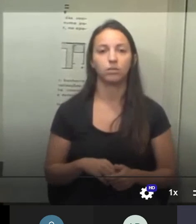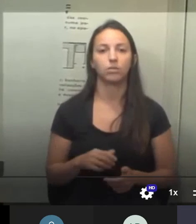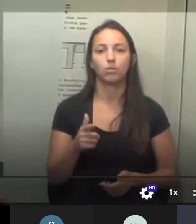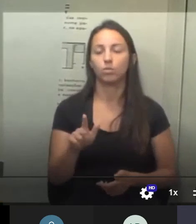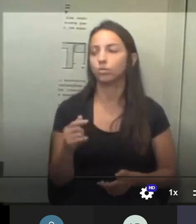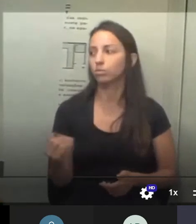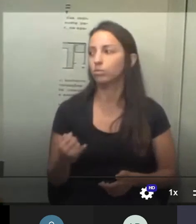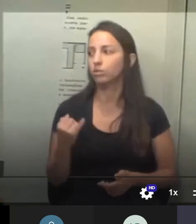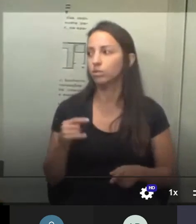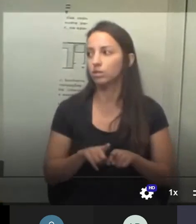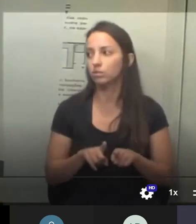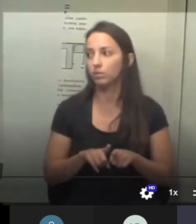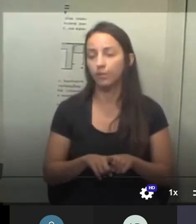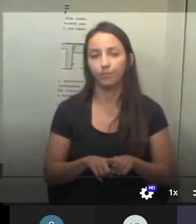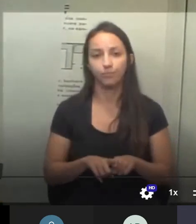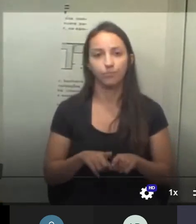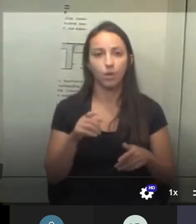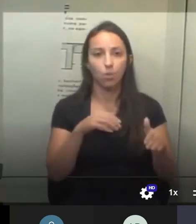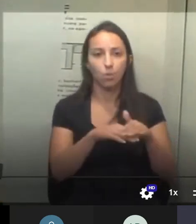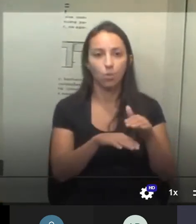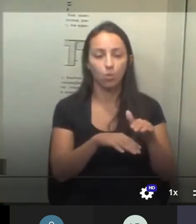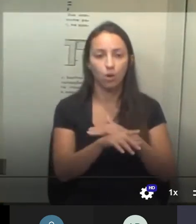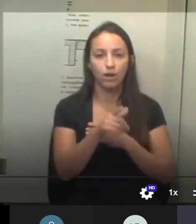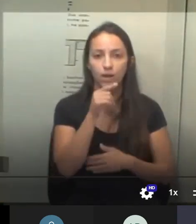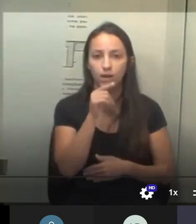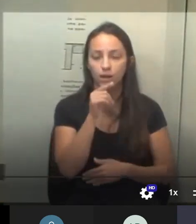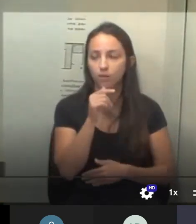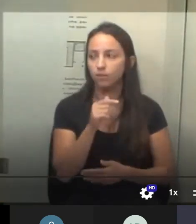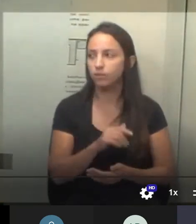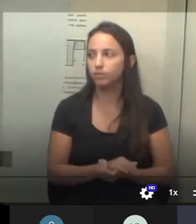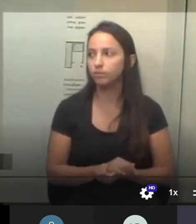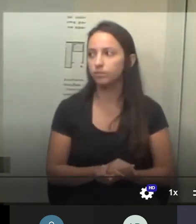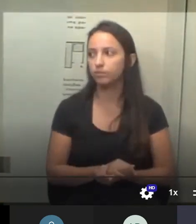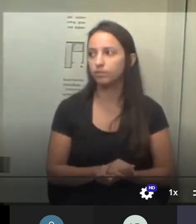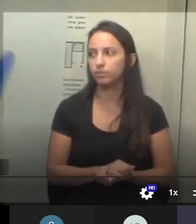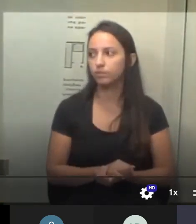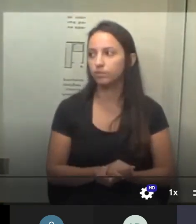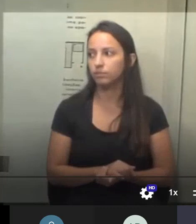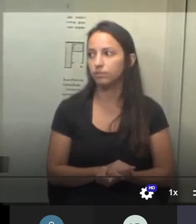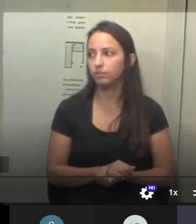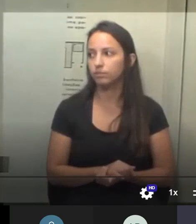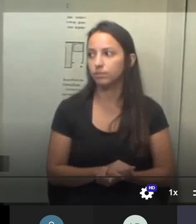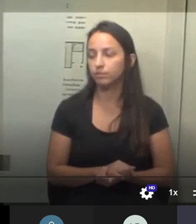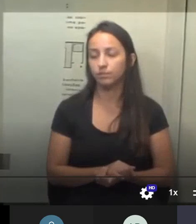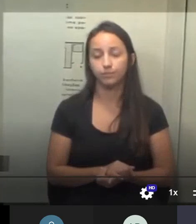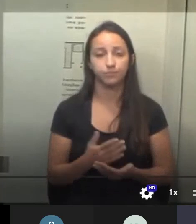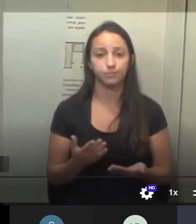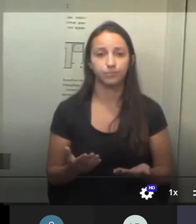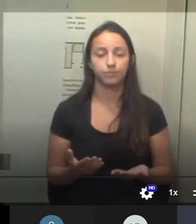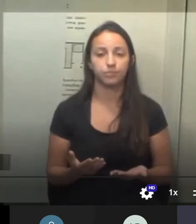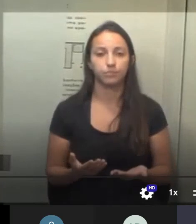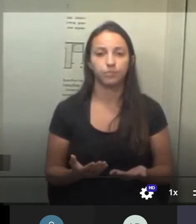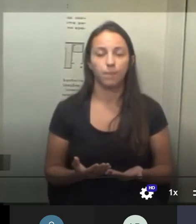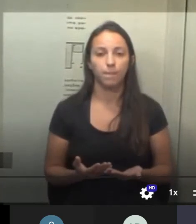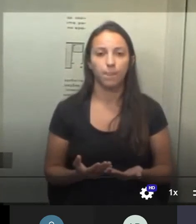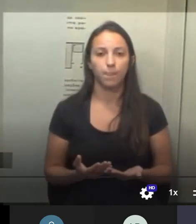importância, reservatório de água. Normalmente ele realmente está nesse setor, tá bem? E muitas vezes ele